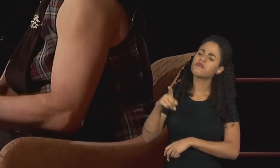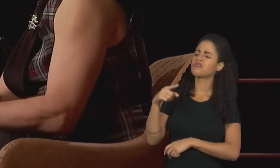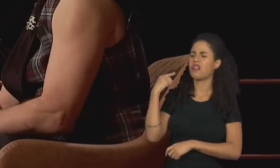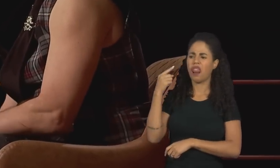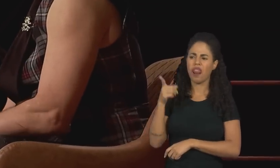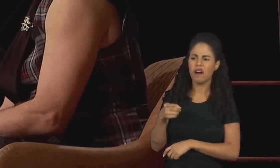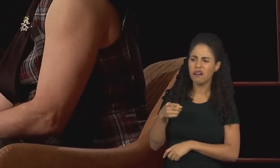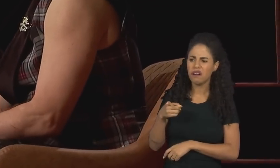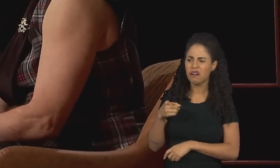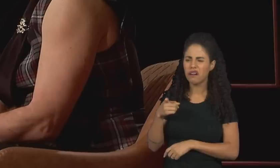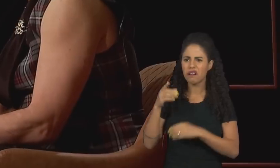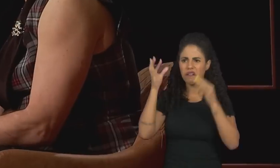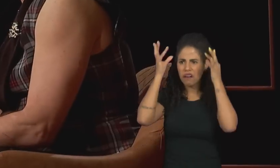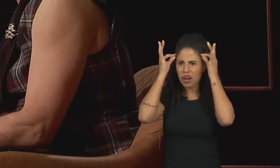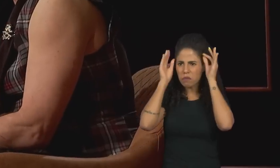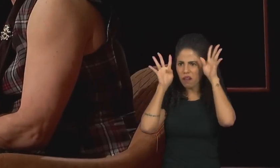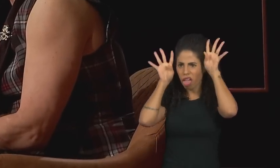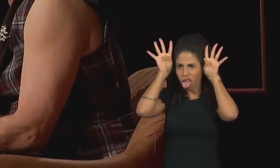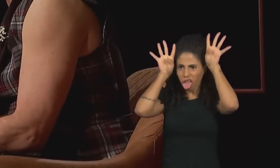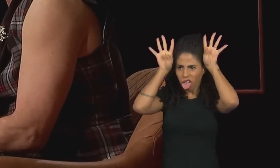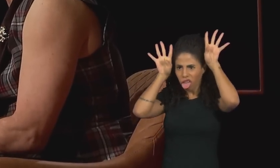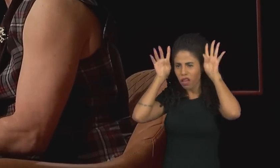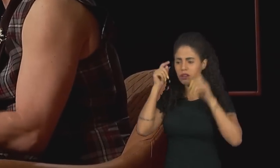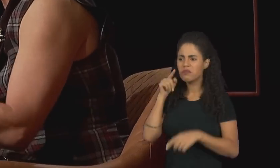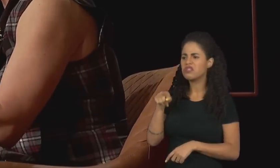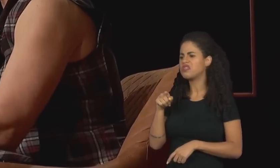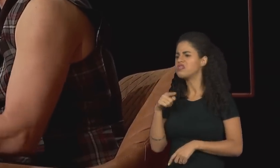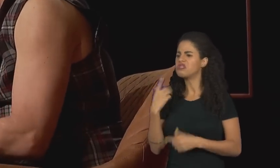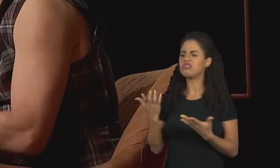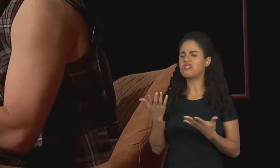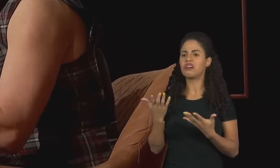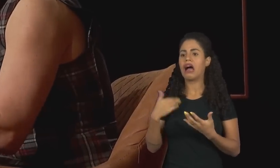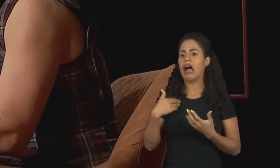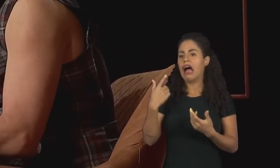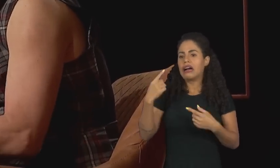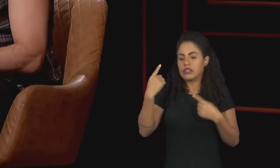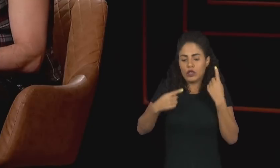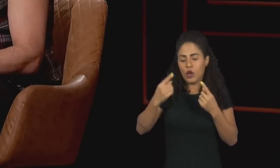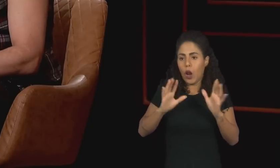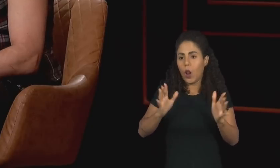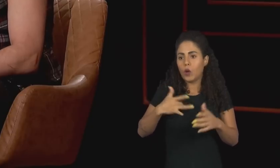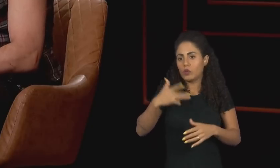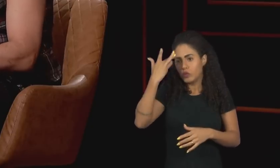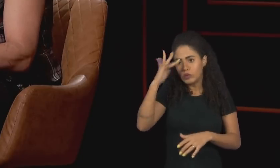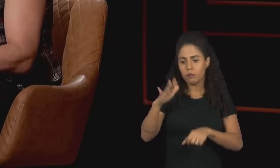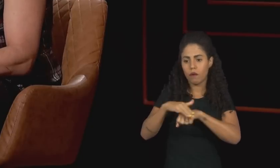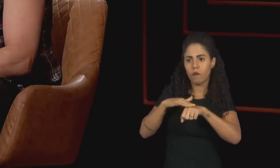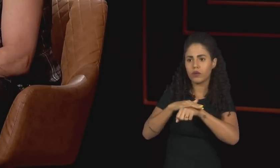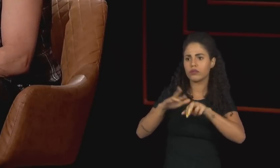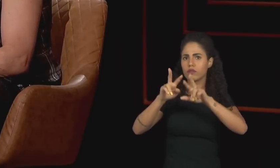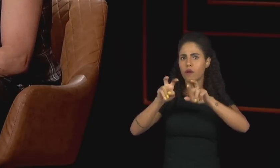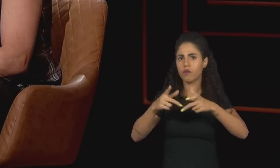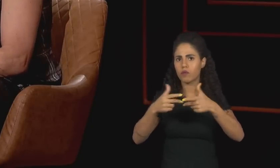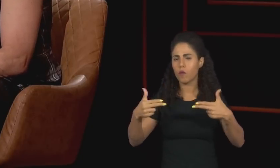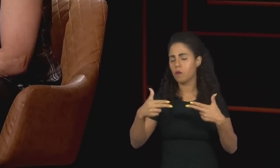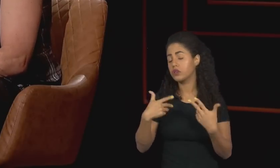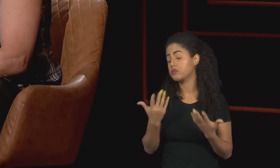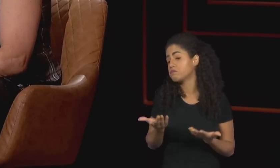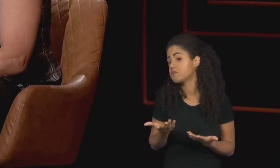louco, cabelo branco, deve ficar batendo a cabeça na parede, e via que eu sabia articulado, sabia conversar sobre vários assuntos, eu